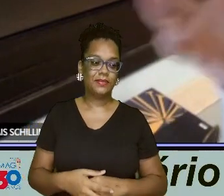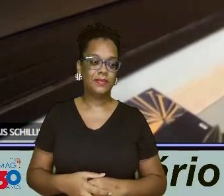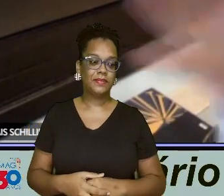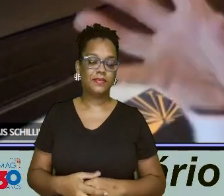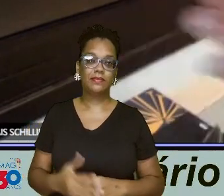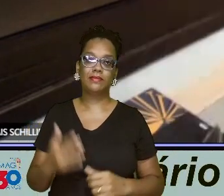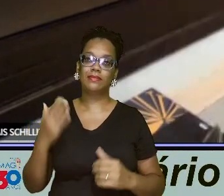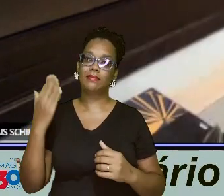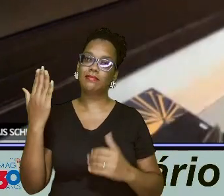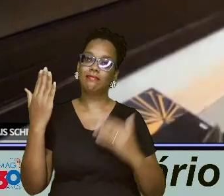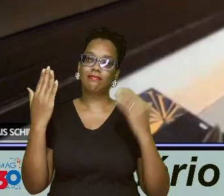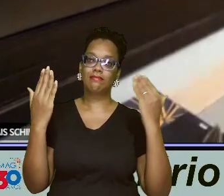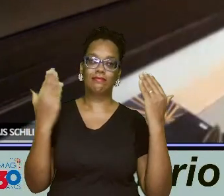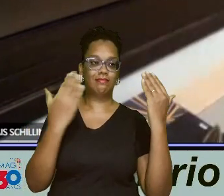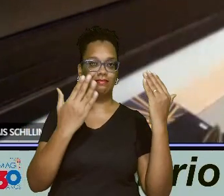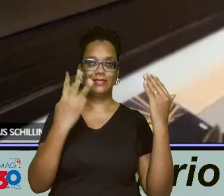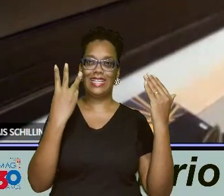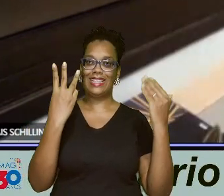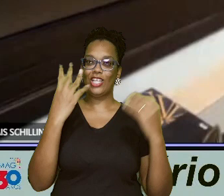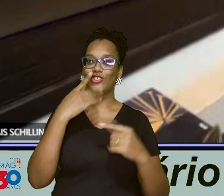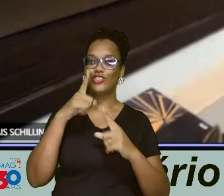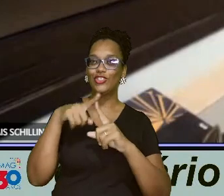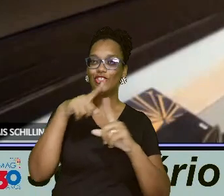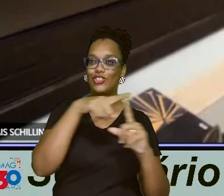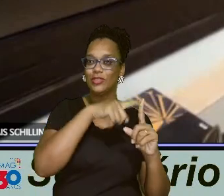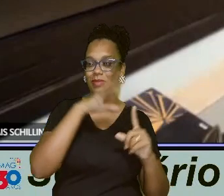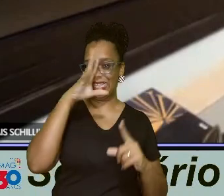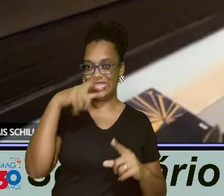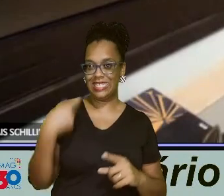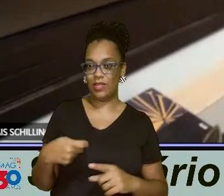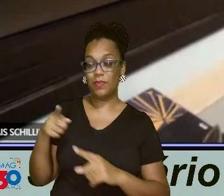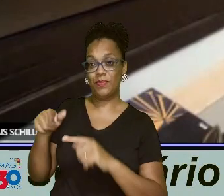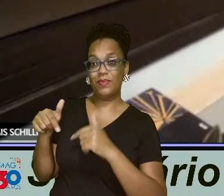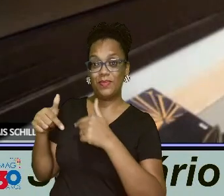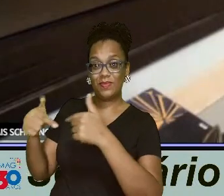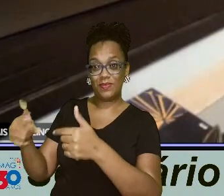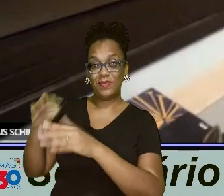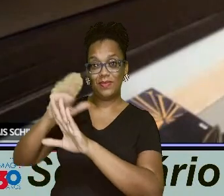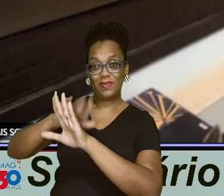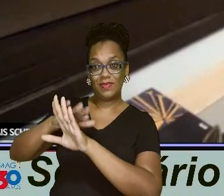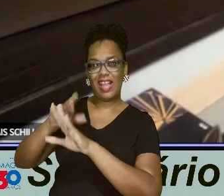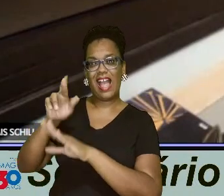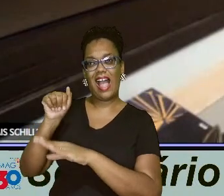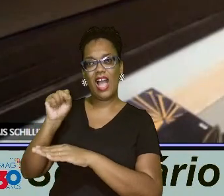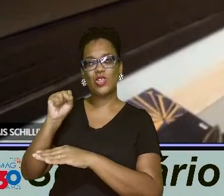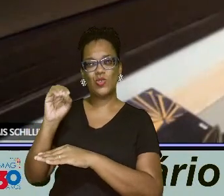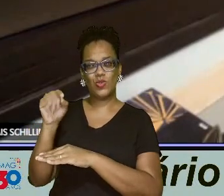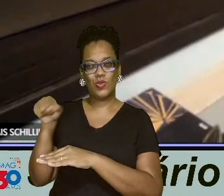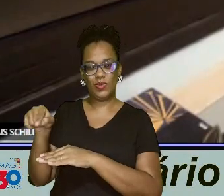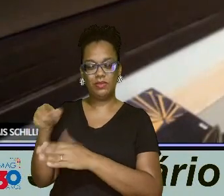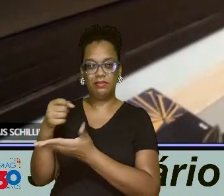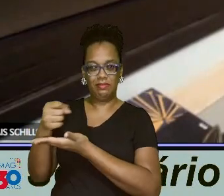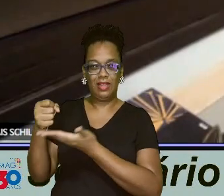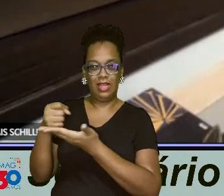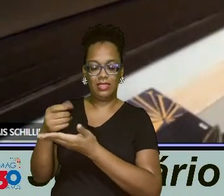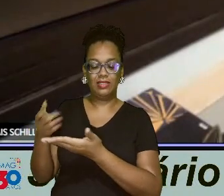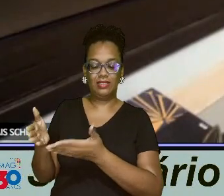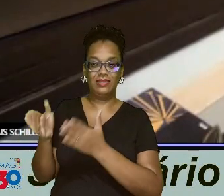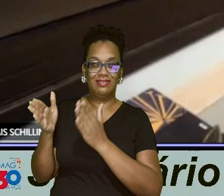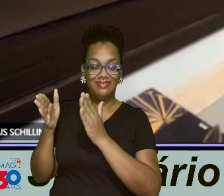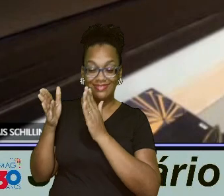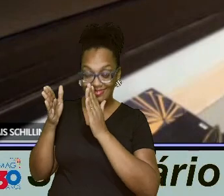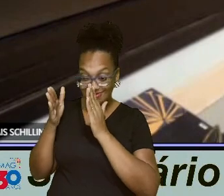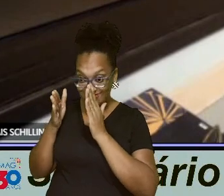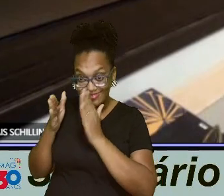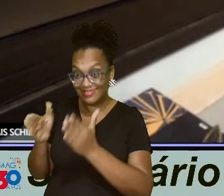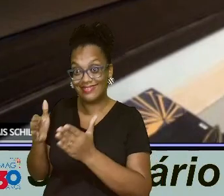entre os três tipos de decisão, né? Aquela decisão que aplica o precedente como ratio decidendi mesmo, assim, o fundamento determinante